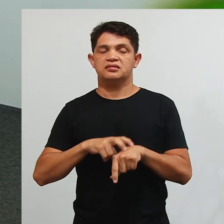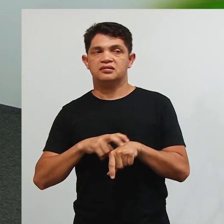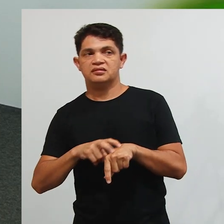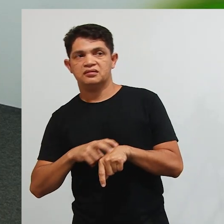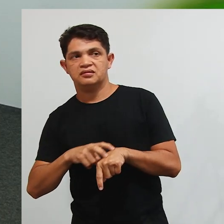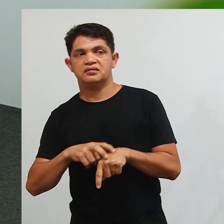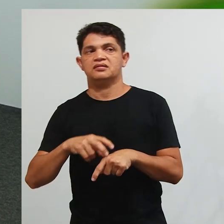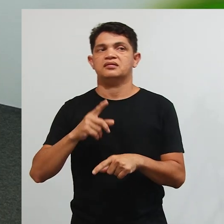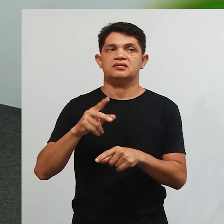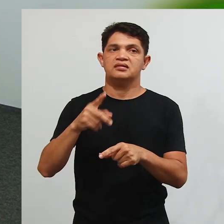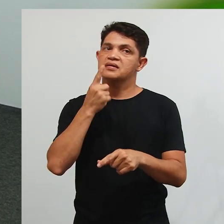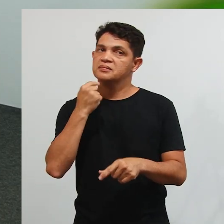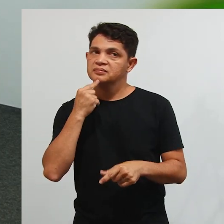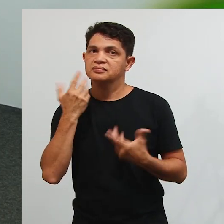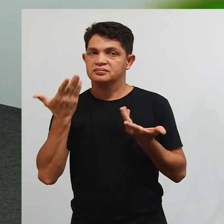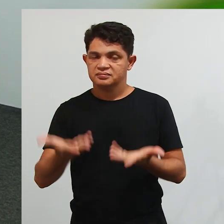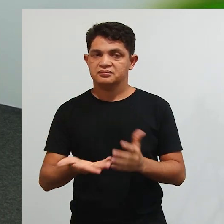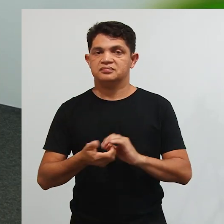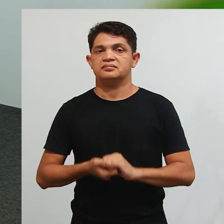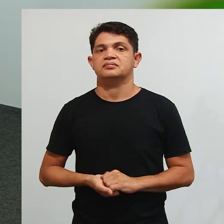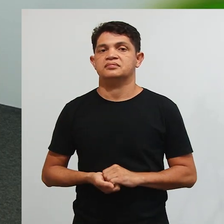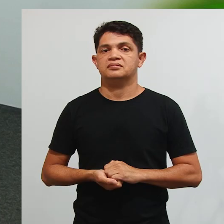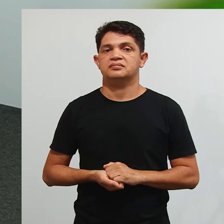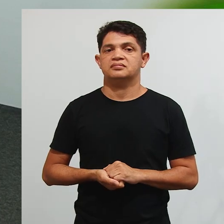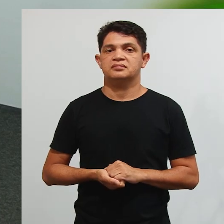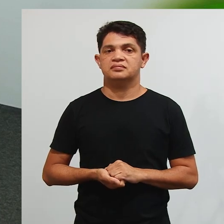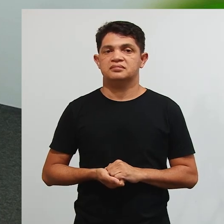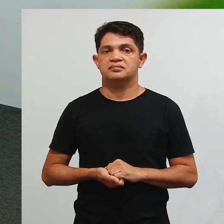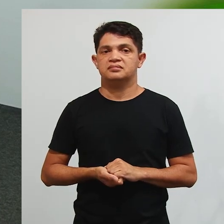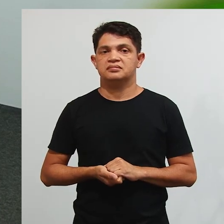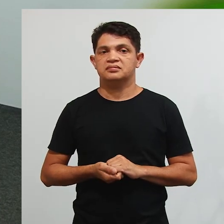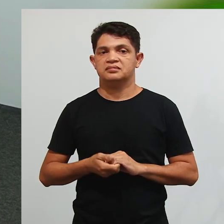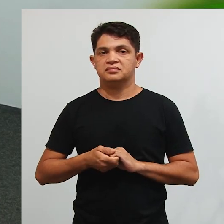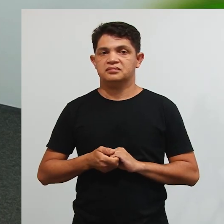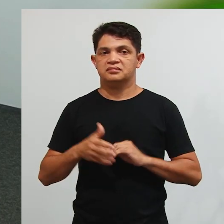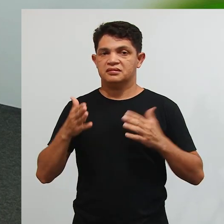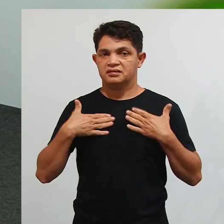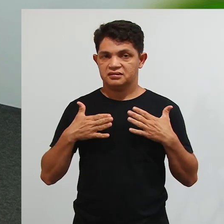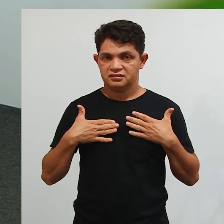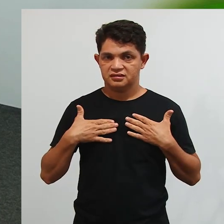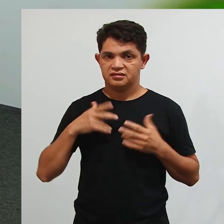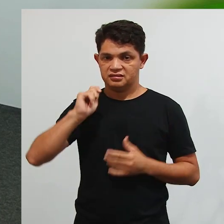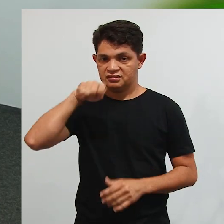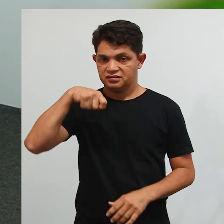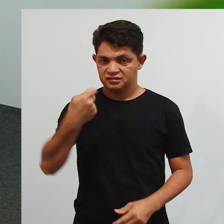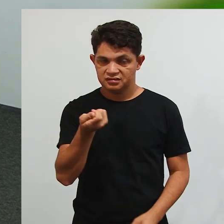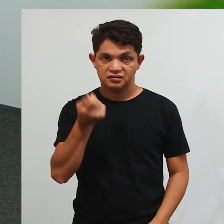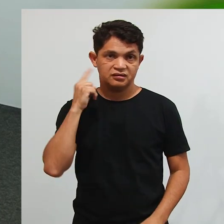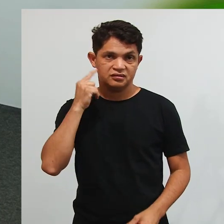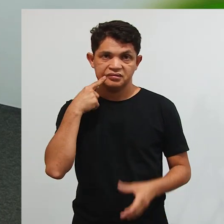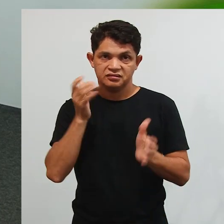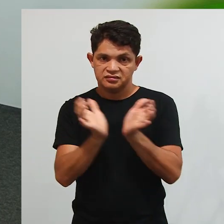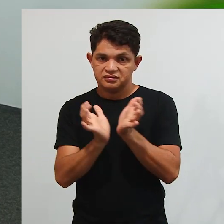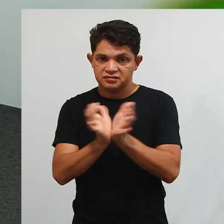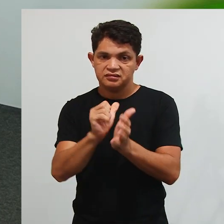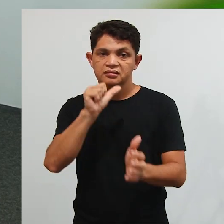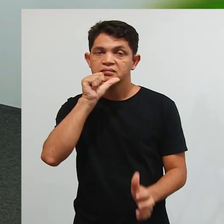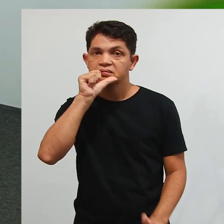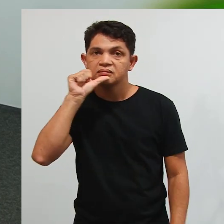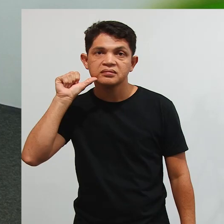e e vermelho eh a minha meu sinal na comunidade surda